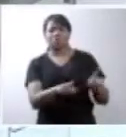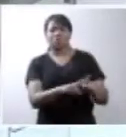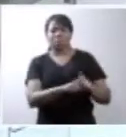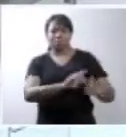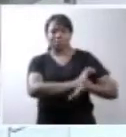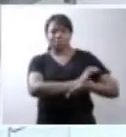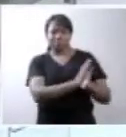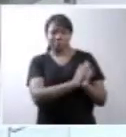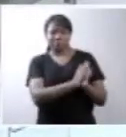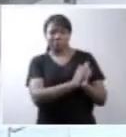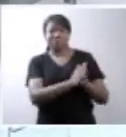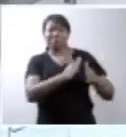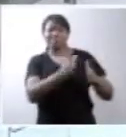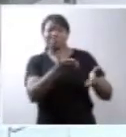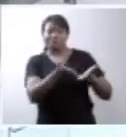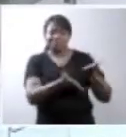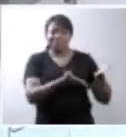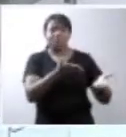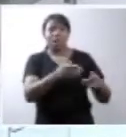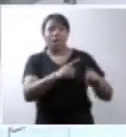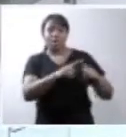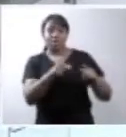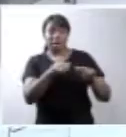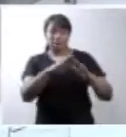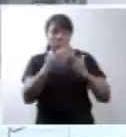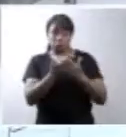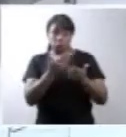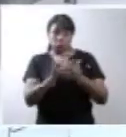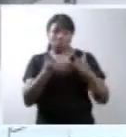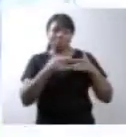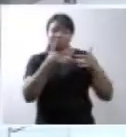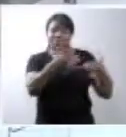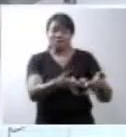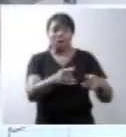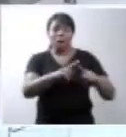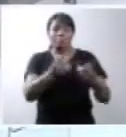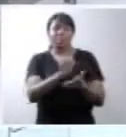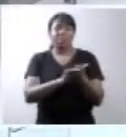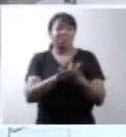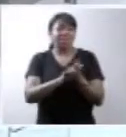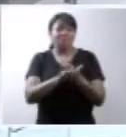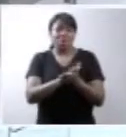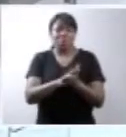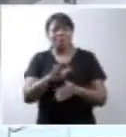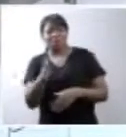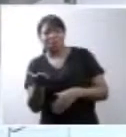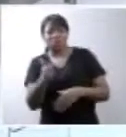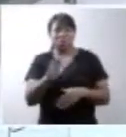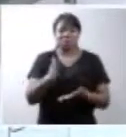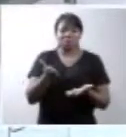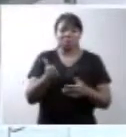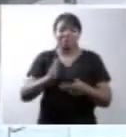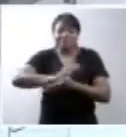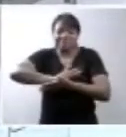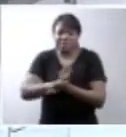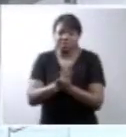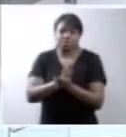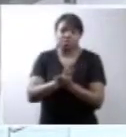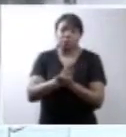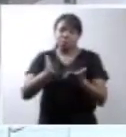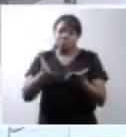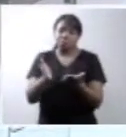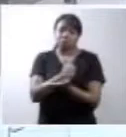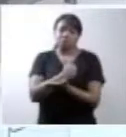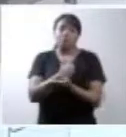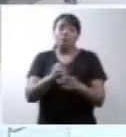vezes sutis, que a escola de gente se dedica a combater. Mas nenhuma dessas formas, mais ou menos sutis, de discriminação está